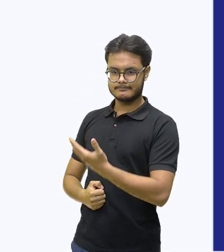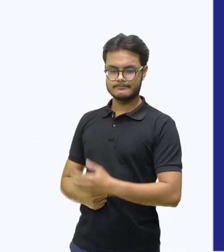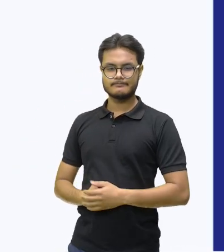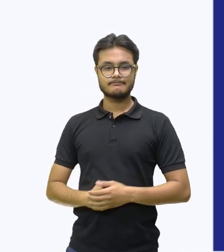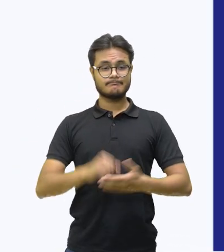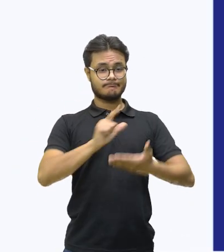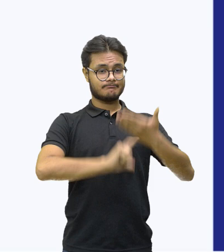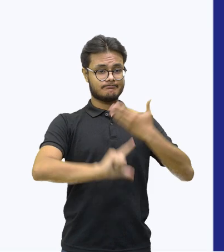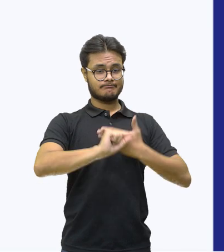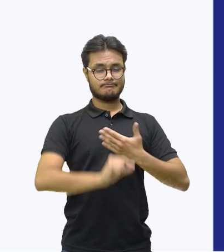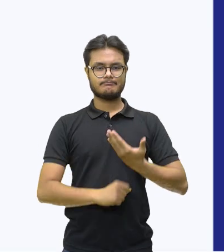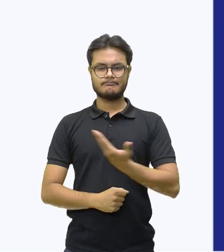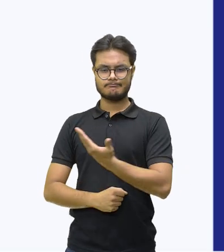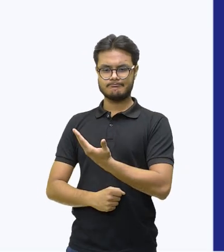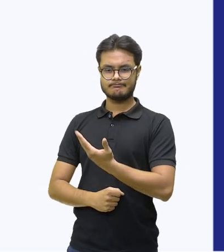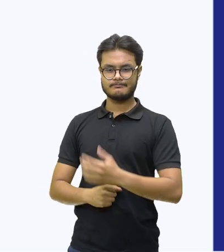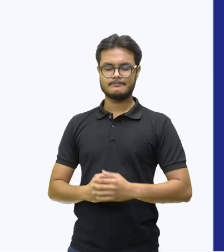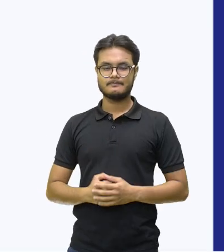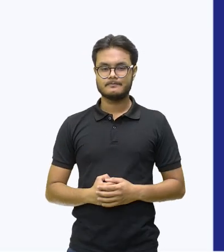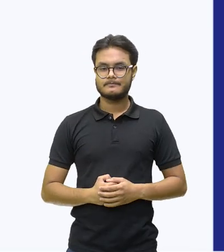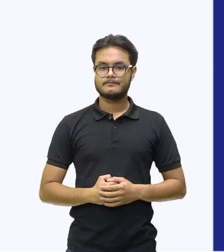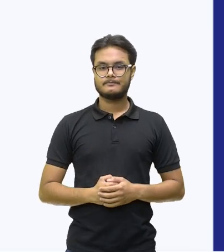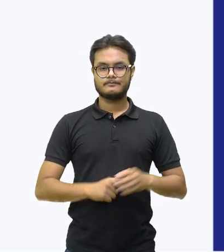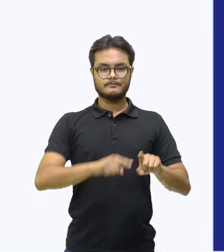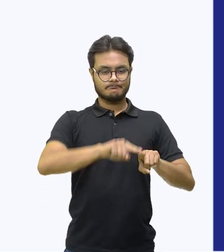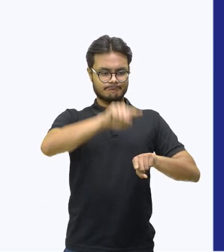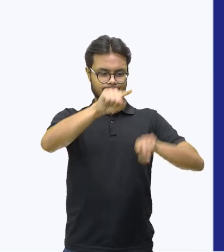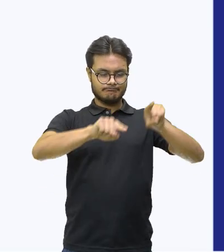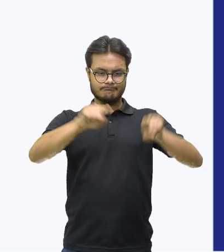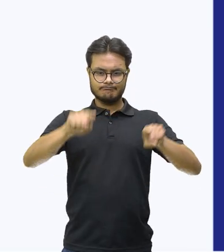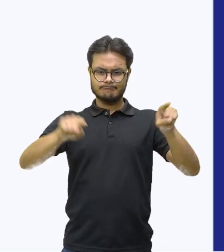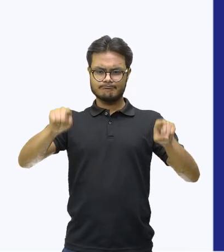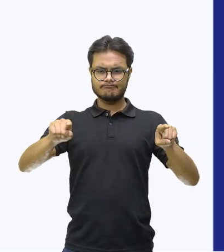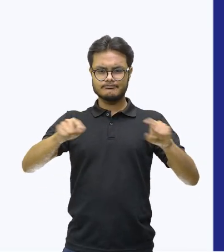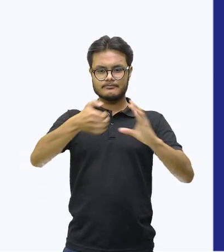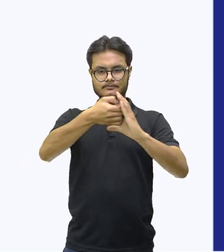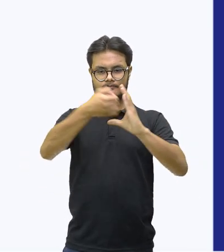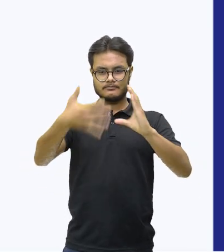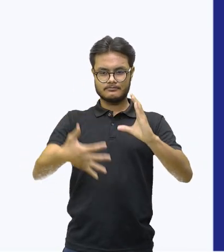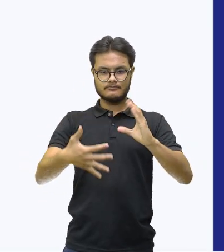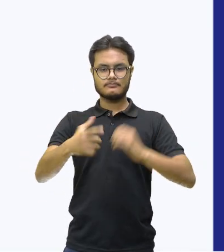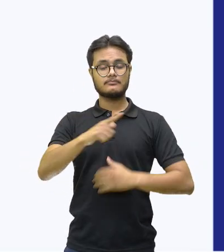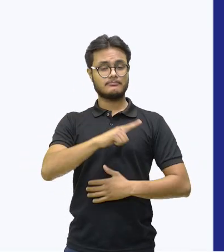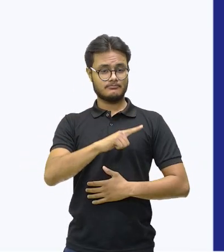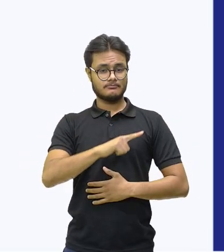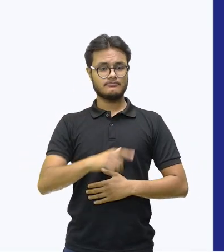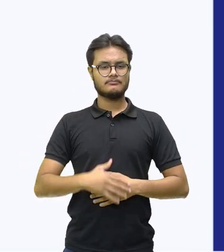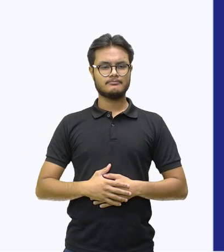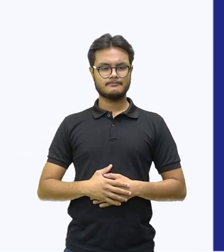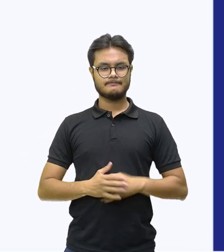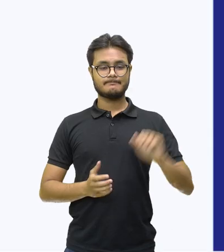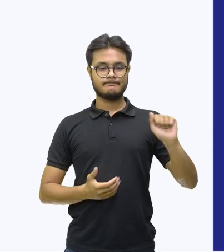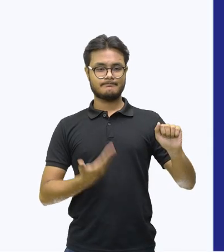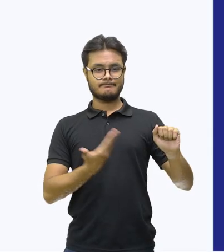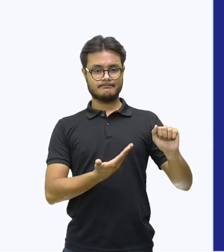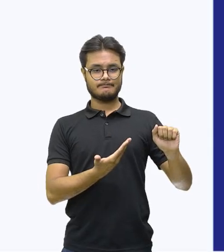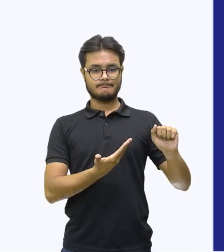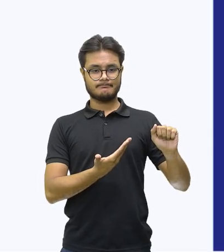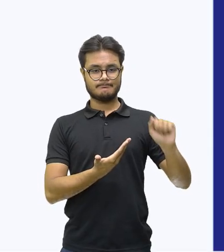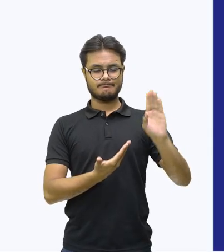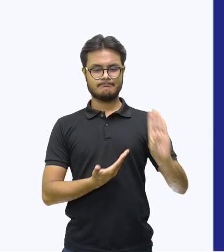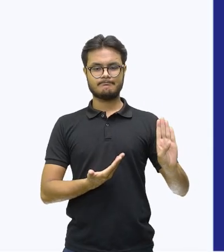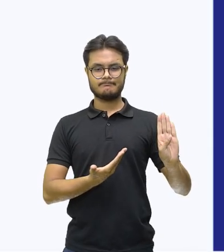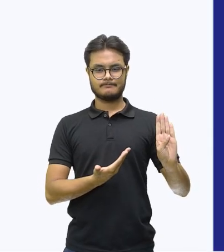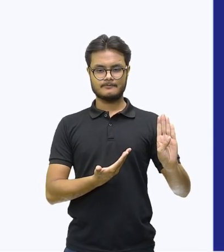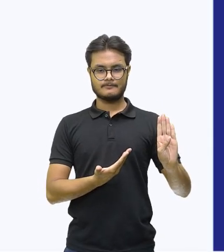UEA para você, olhou? Olha lá. Ondas sonoras são classificadas como ondas, letra A, mecânicas transversais tridimensionais, letra